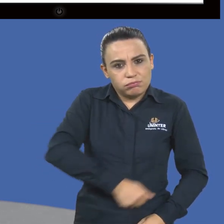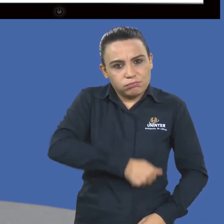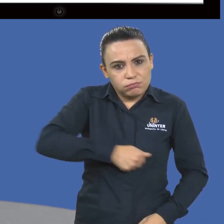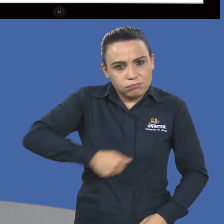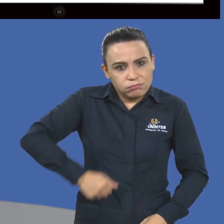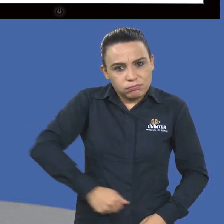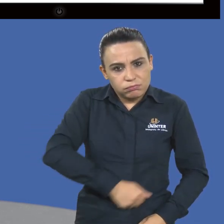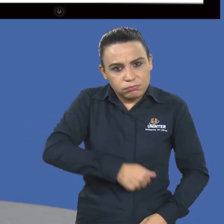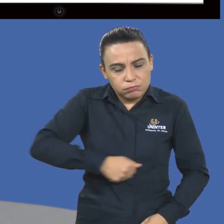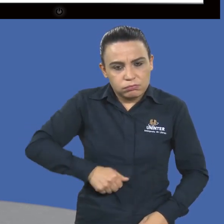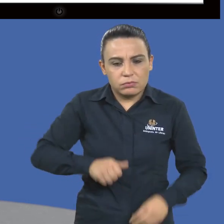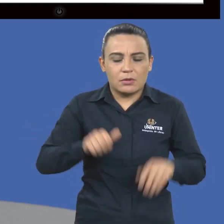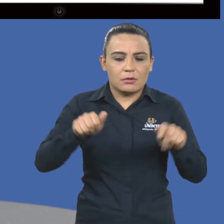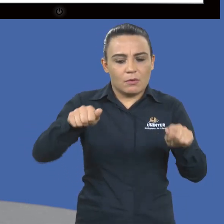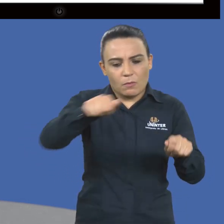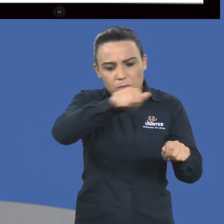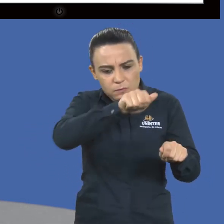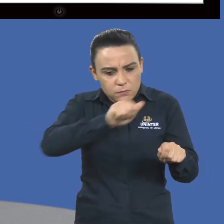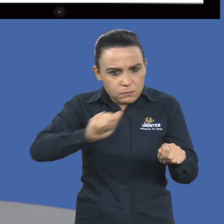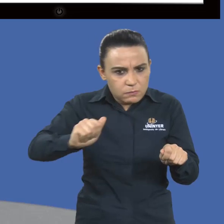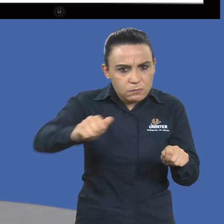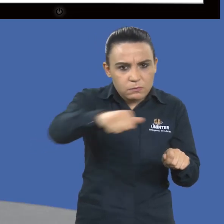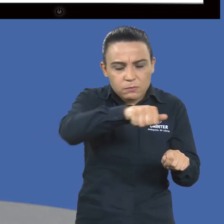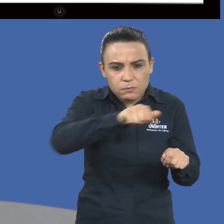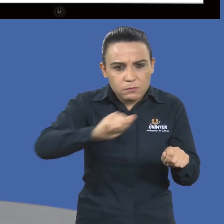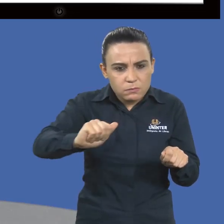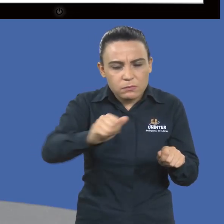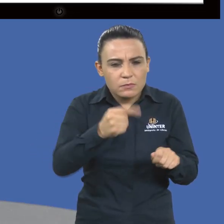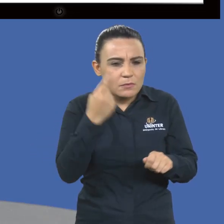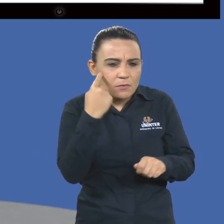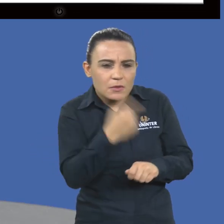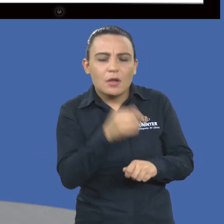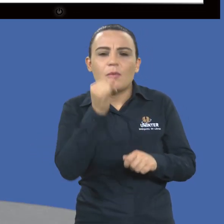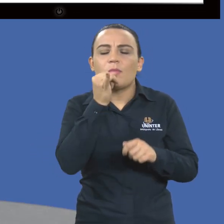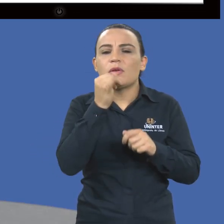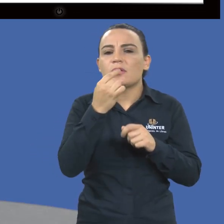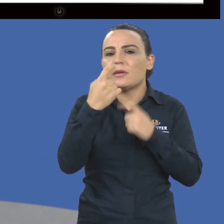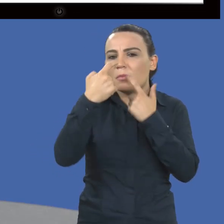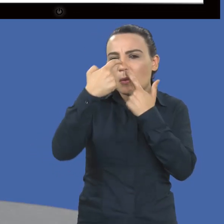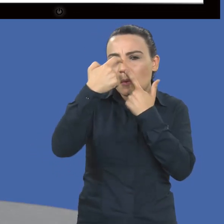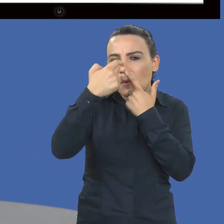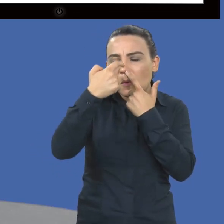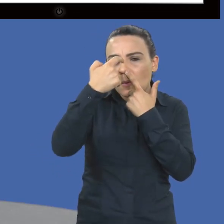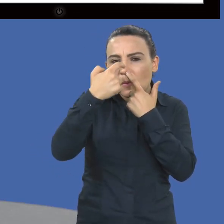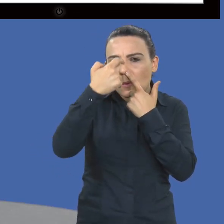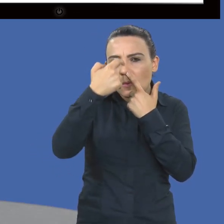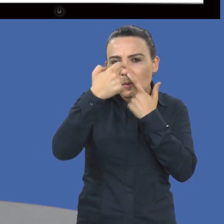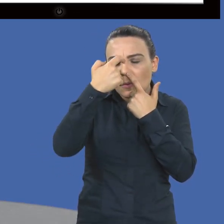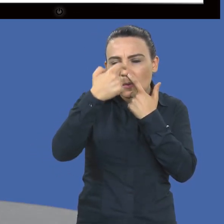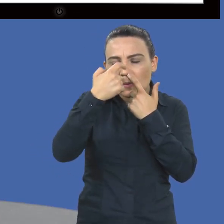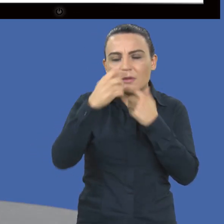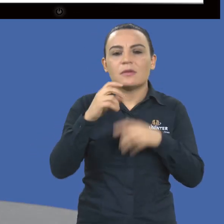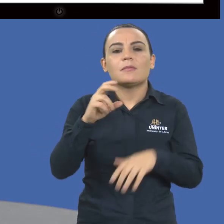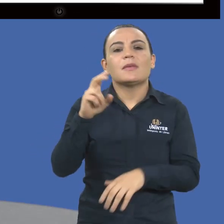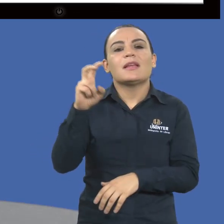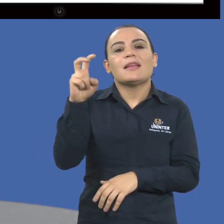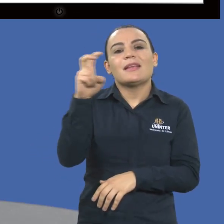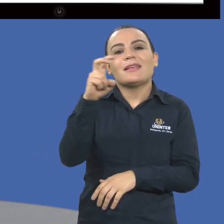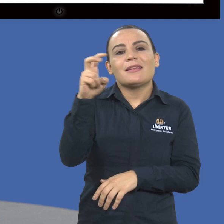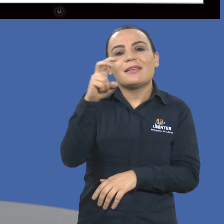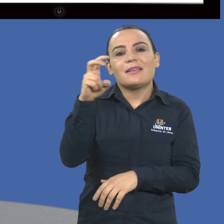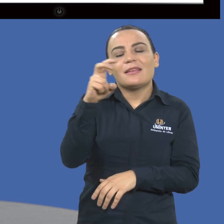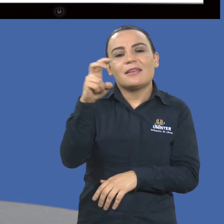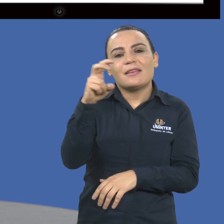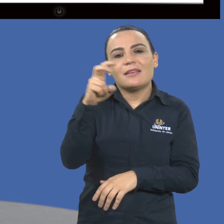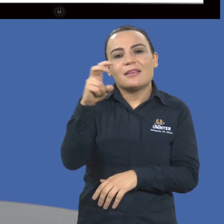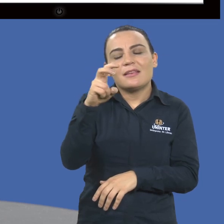frente. E você vai encontrar no ossinho do nariz, pode encontrar no